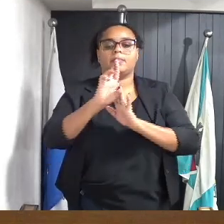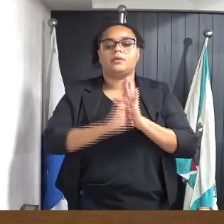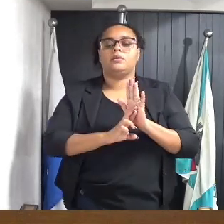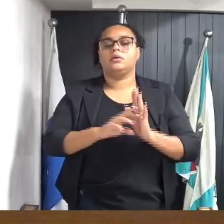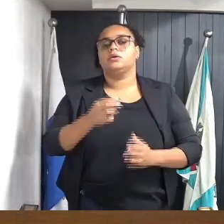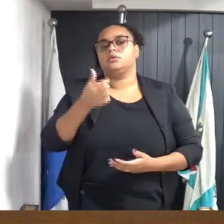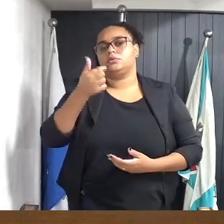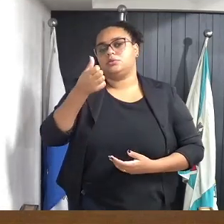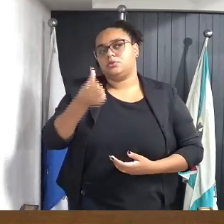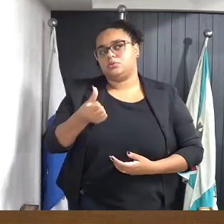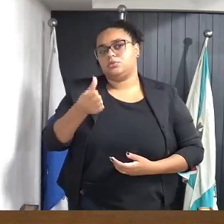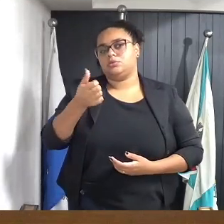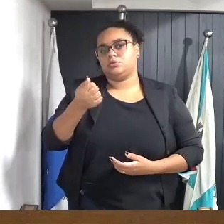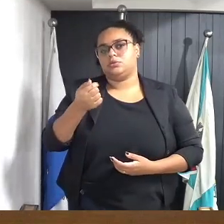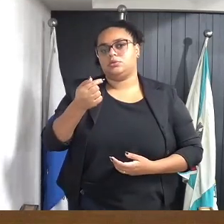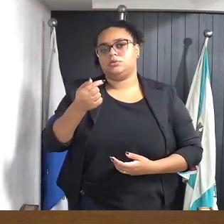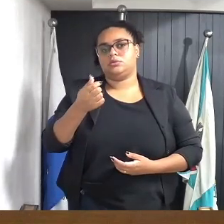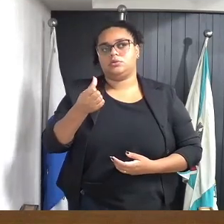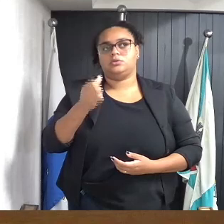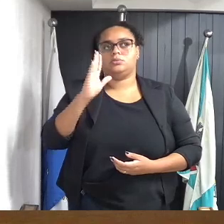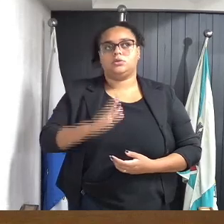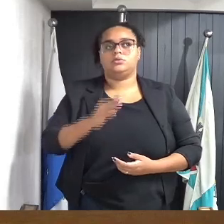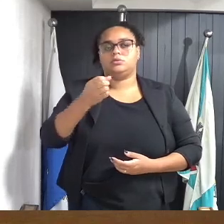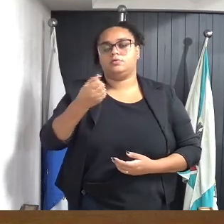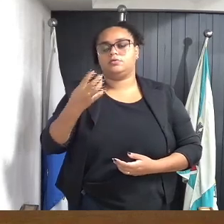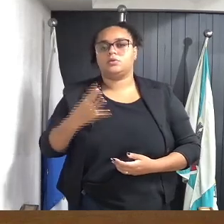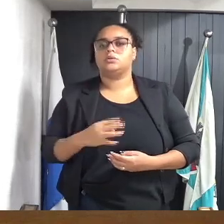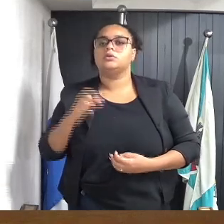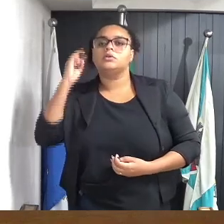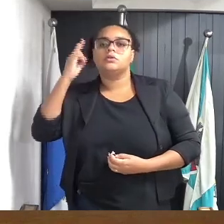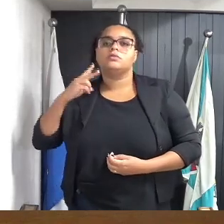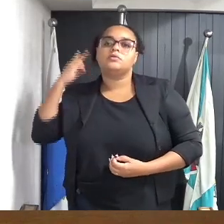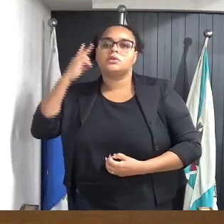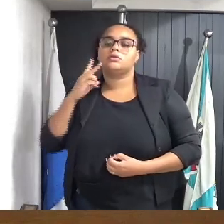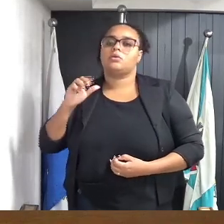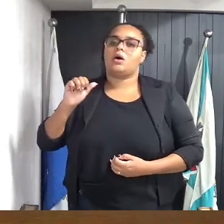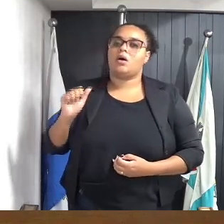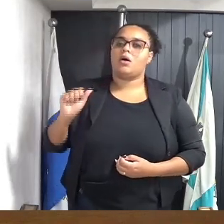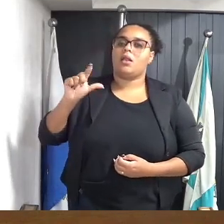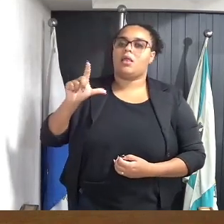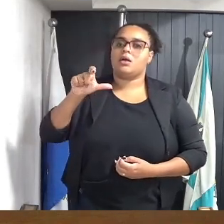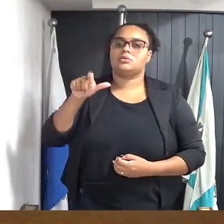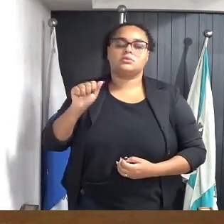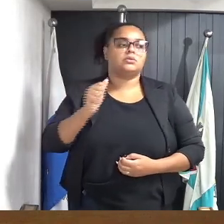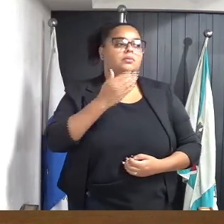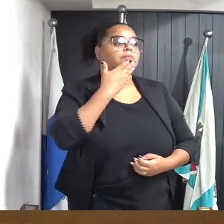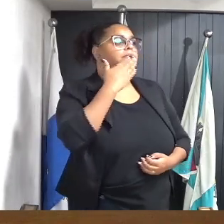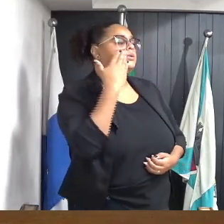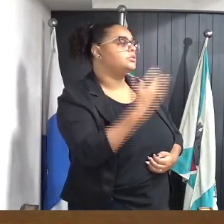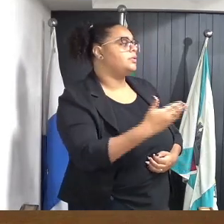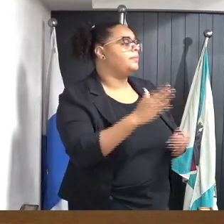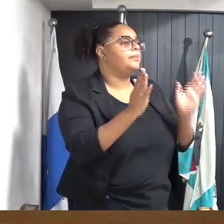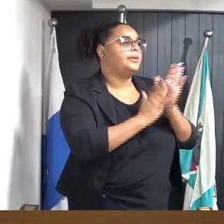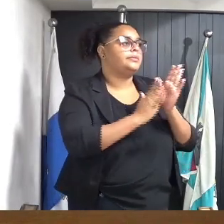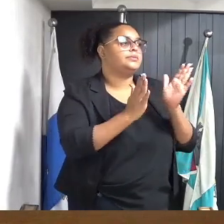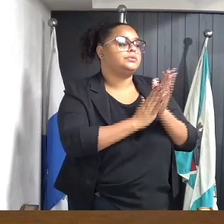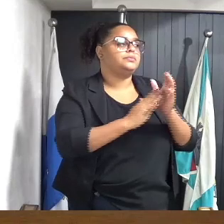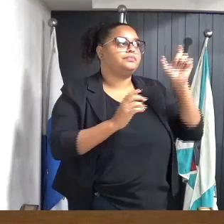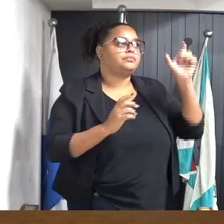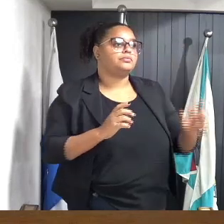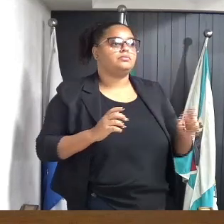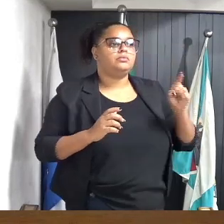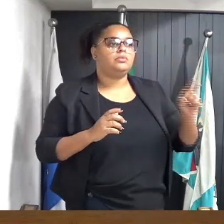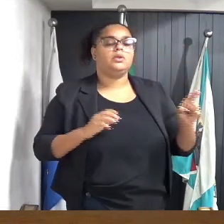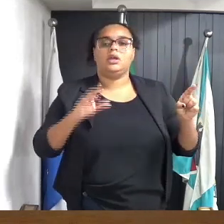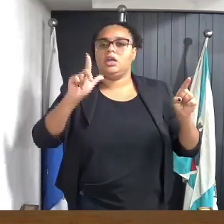Requerimento número 6.606/2024, do excelentíssimo senhor vereador Alex Freitas Marques, consignando uma ação de aplauso ao ilustríssimo